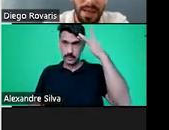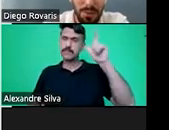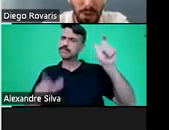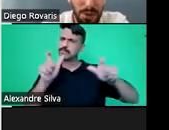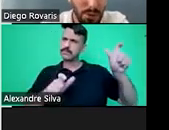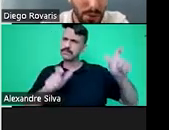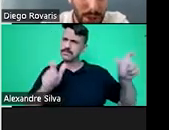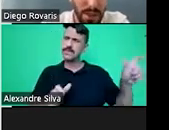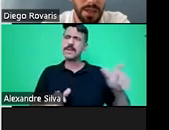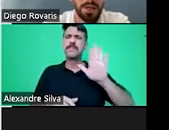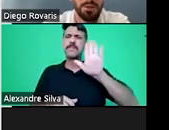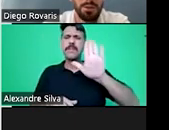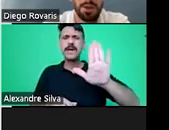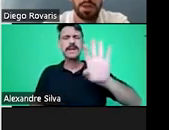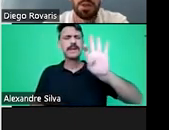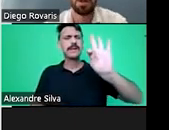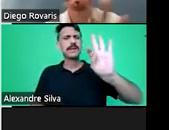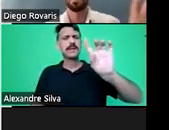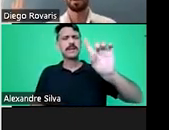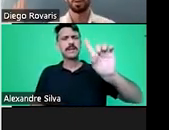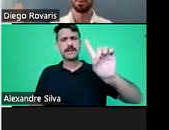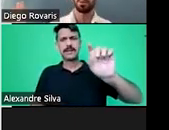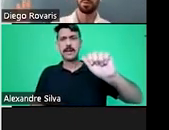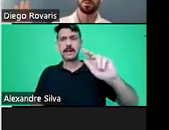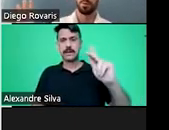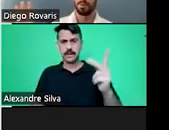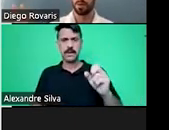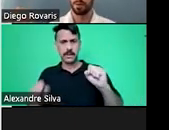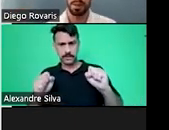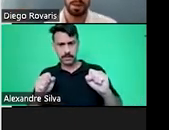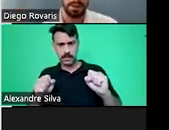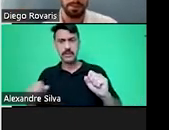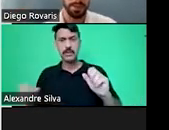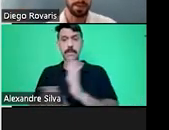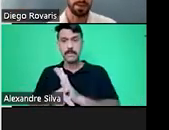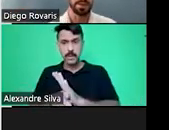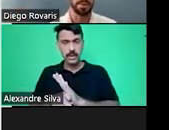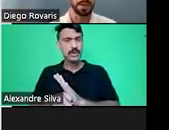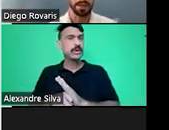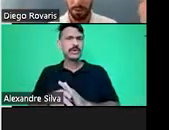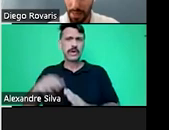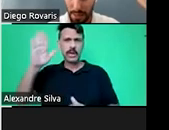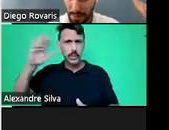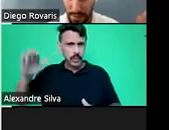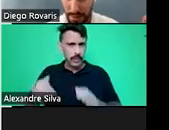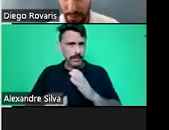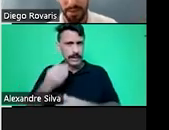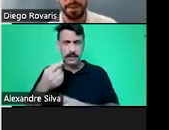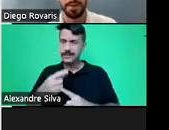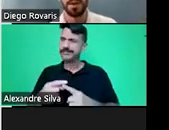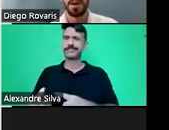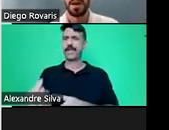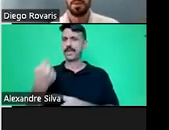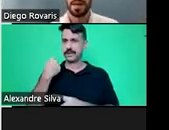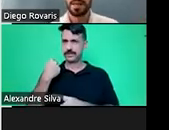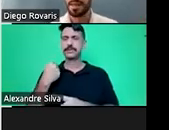mas TDAH não pode surgir na idade adulta? Não, é uma condição do neurodesenvolvimento, então tem que ter aparecido lá na